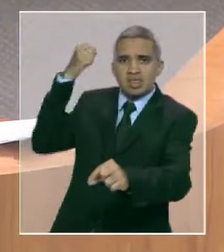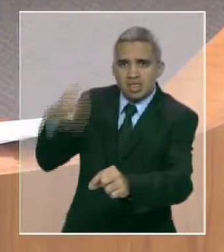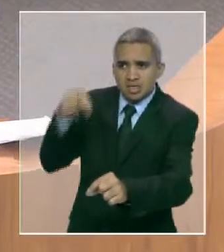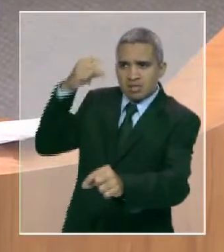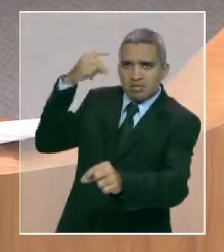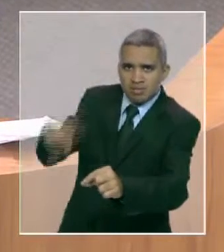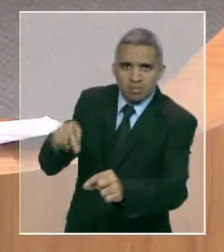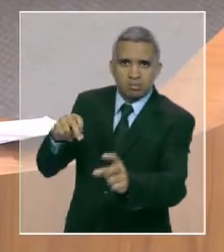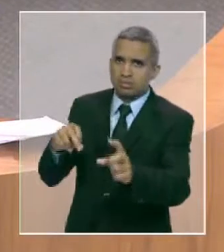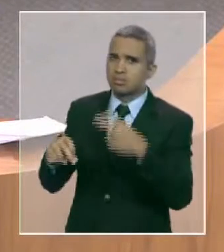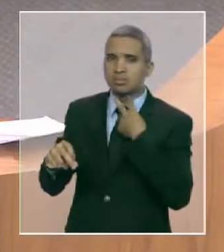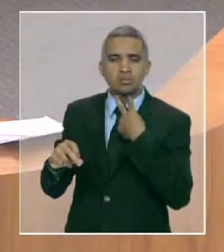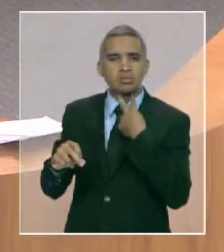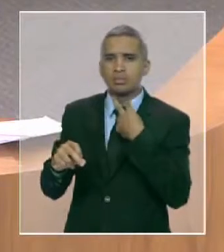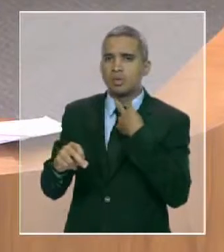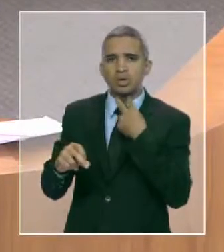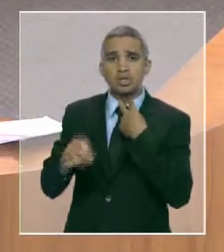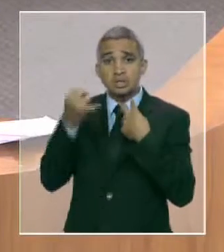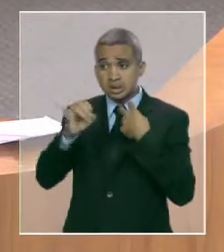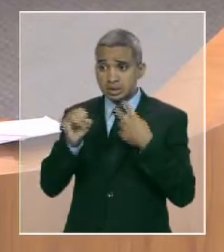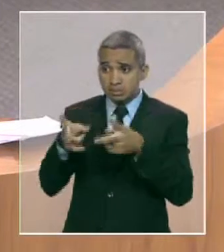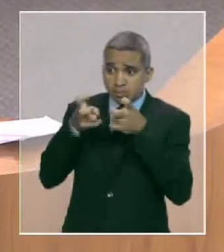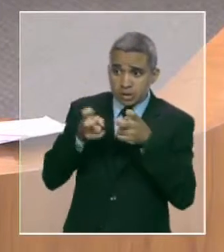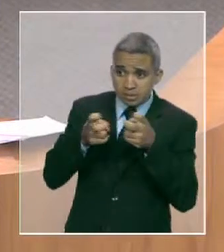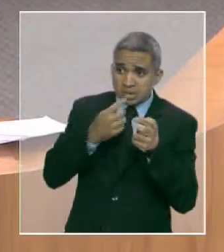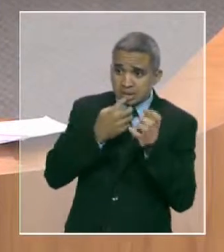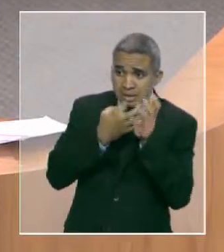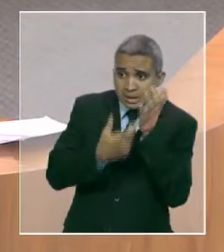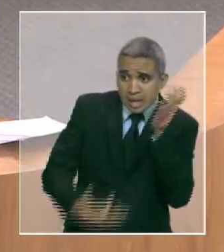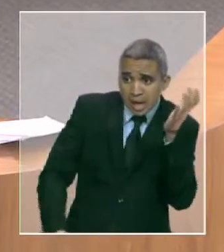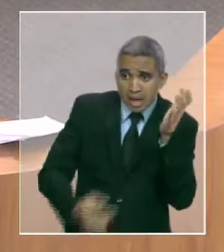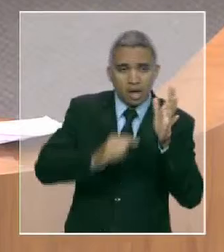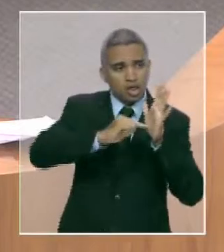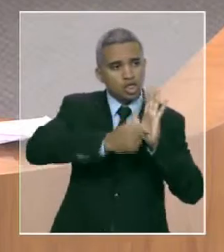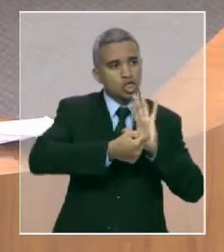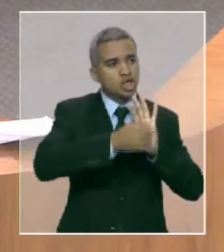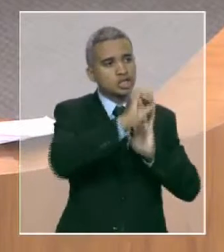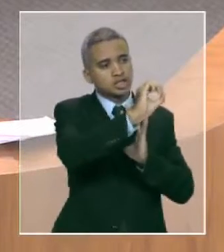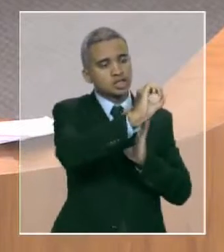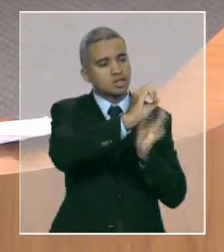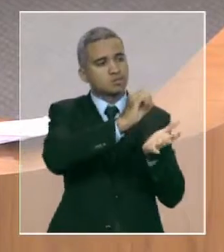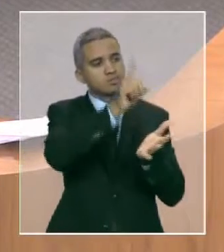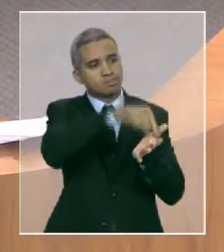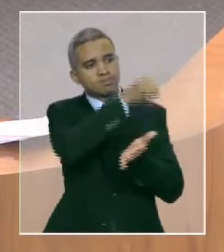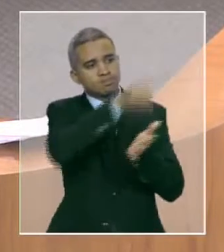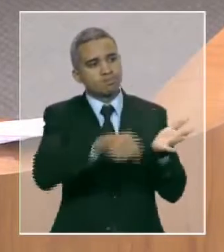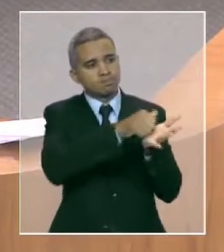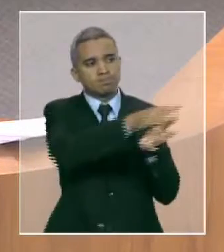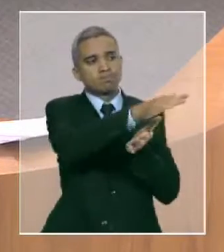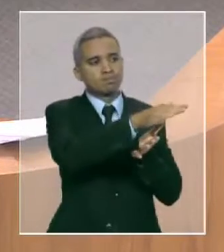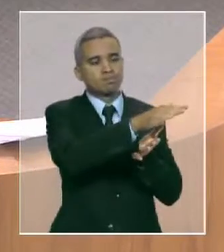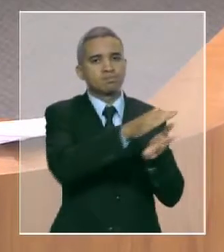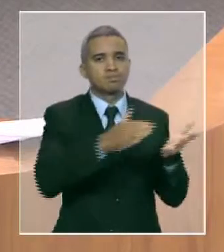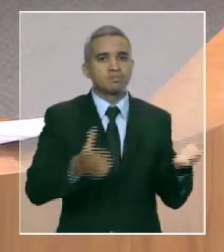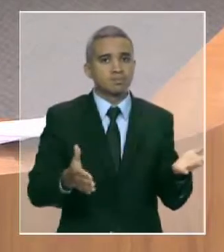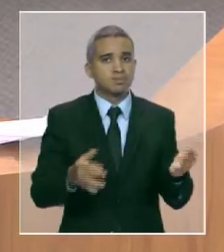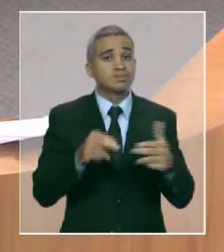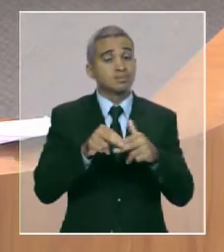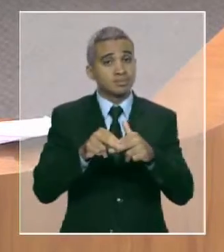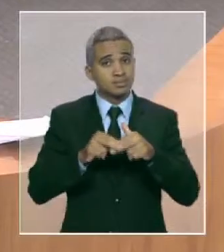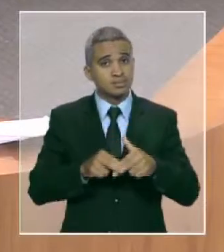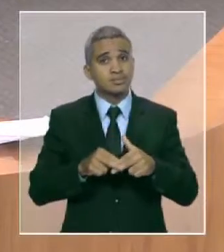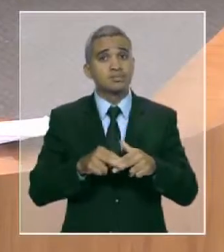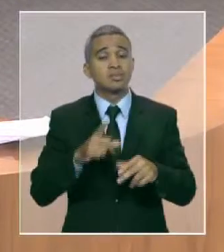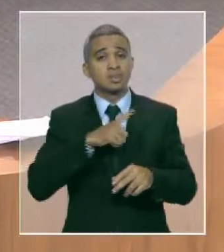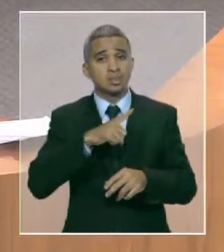ocorra, receberá nota 0 e não poderá continuar na competição. Isso, senhores, são regulamentações que vêm junto à